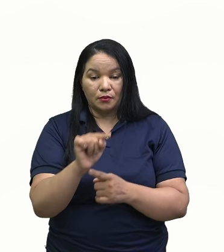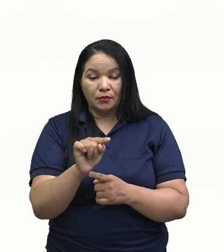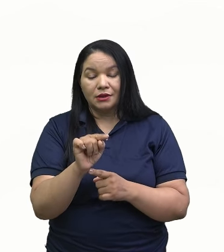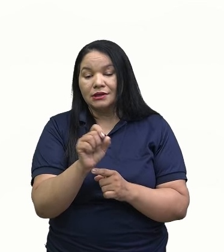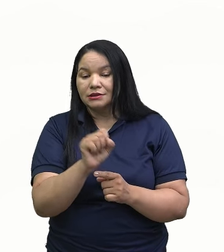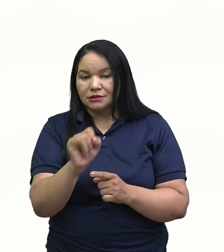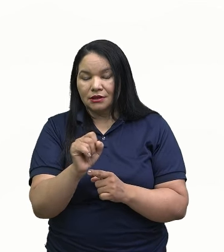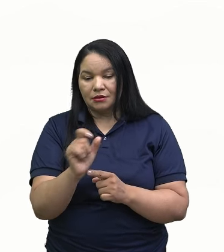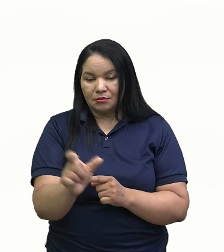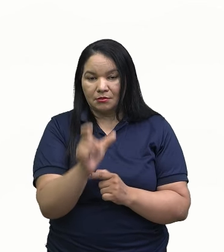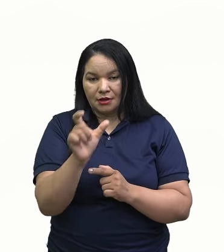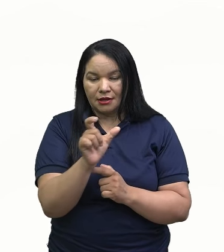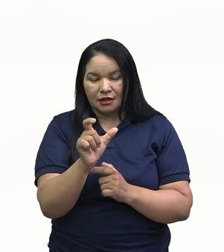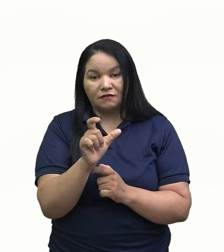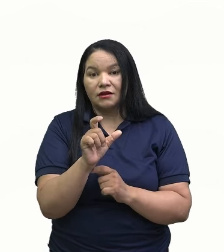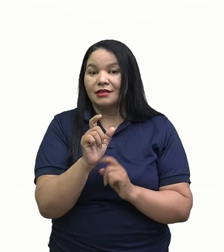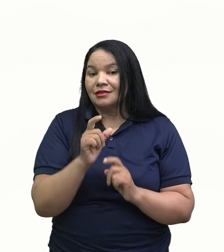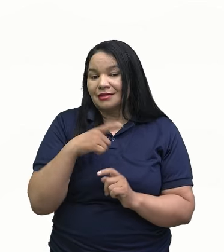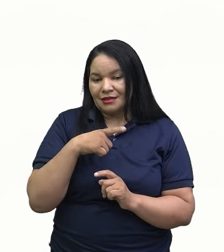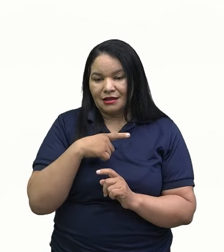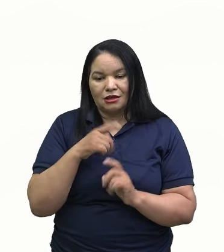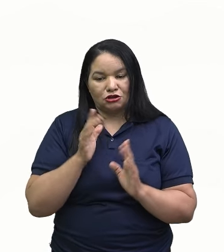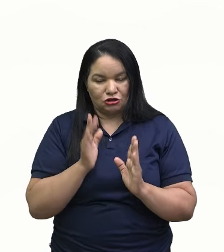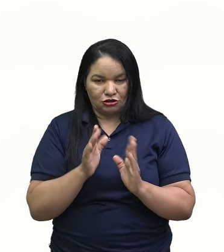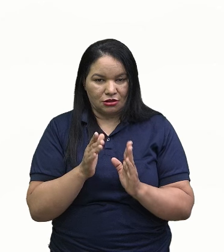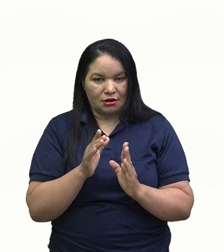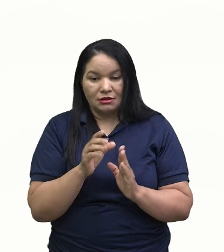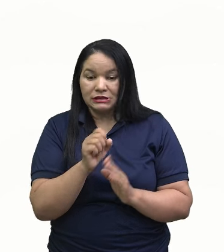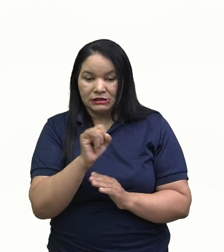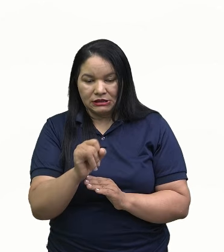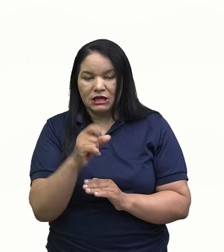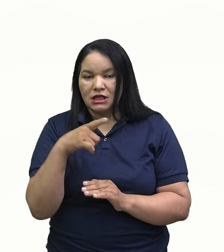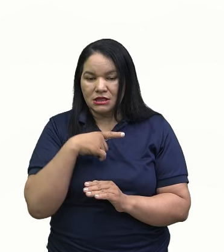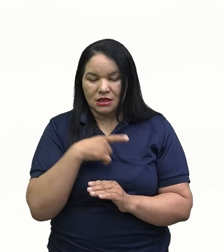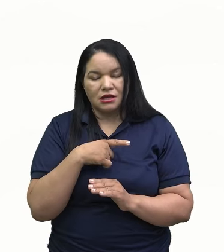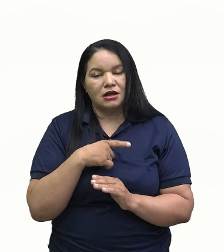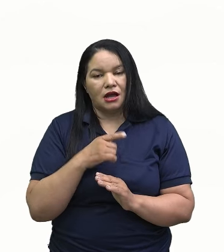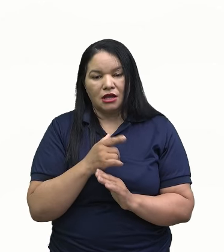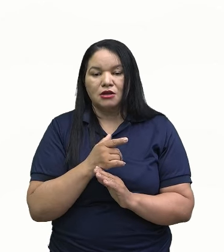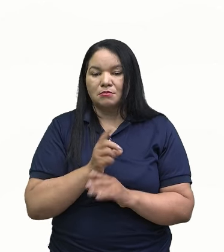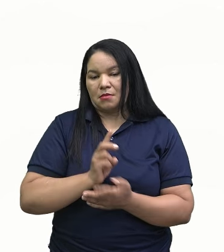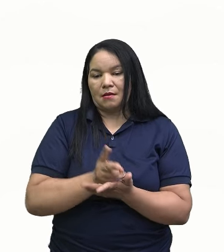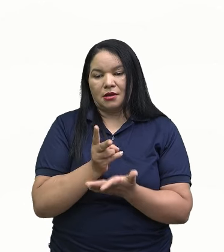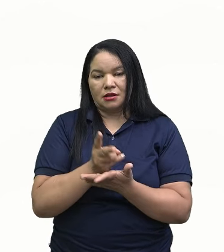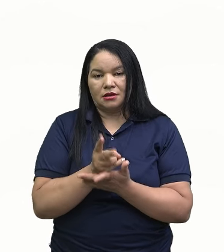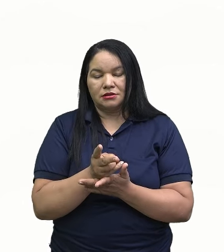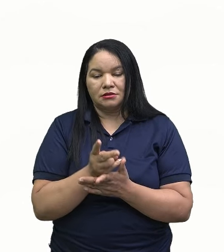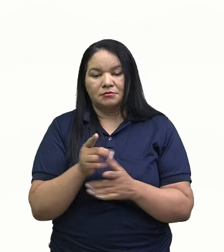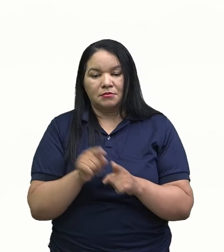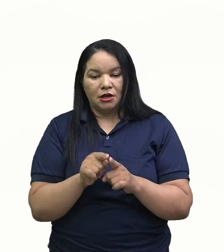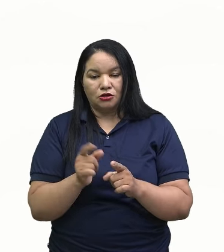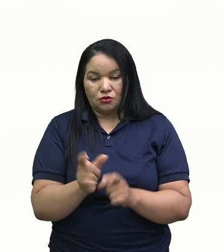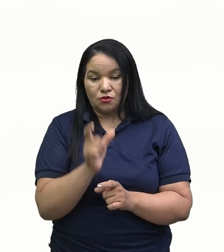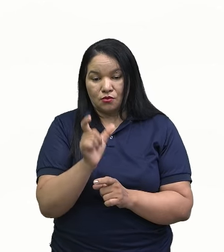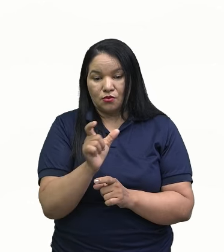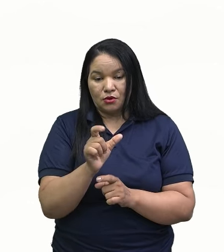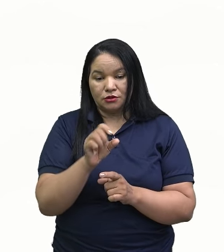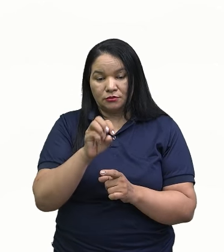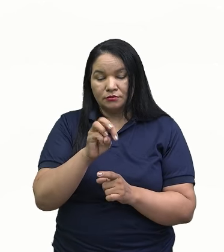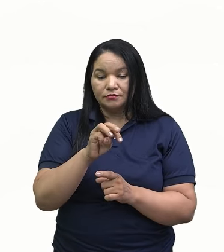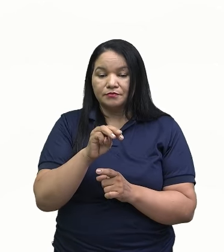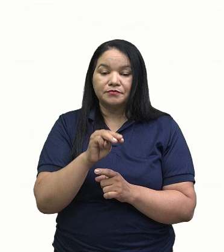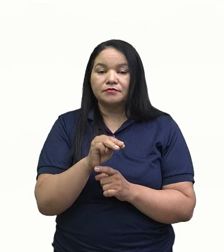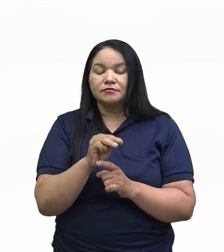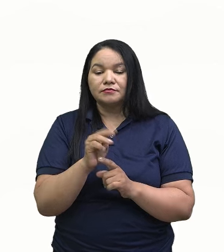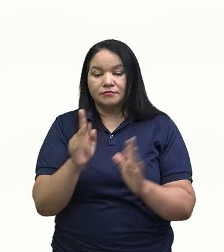palavra estrangeira já vier com o trema, ok? No caso, nós temos duas palavras que são de